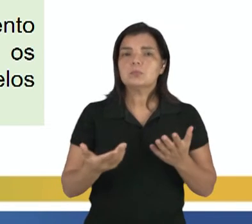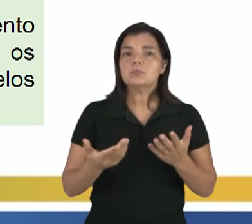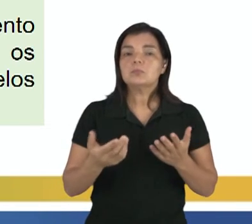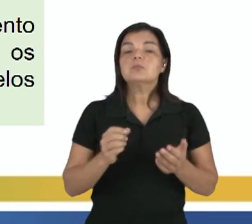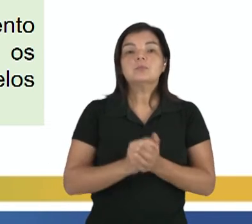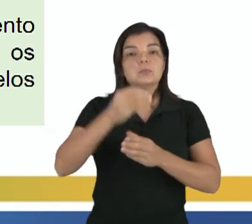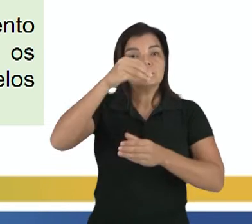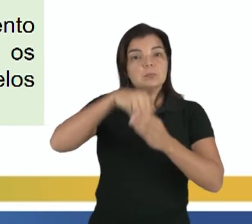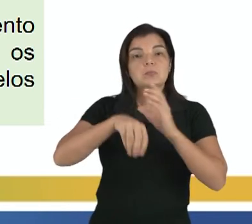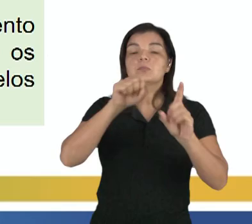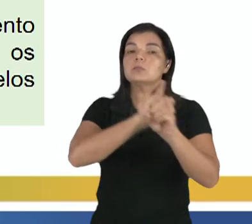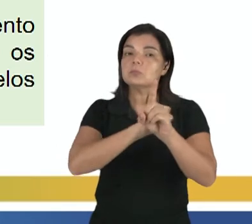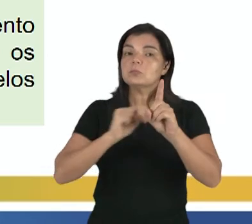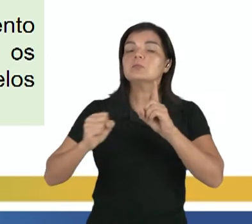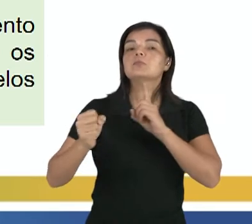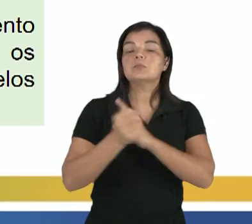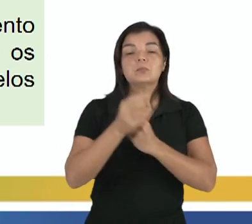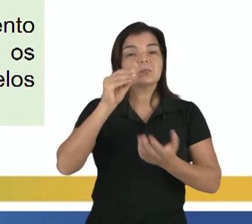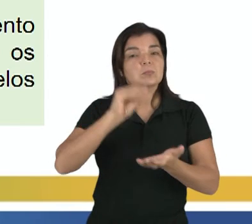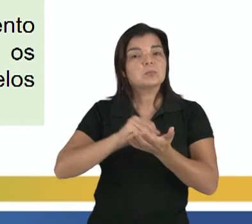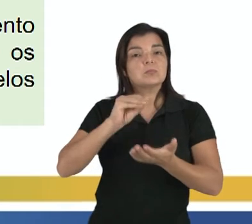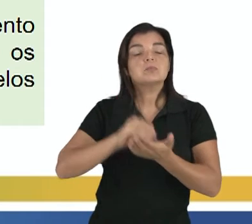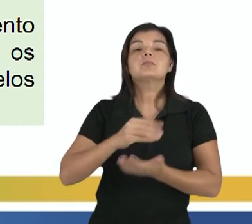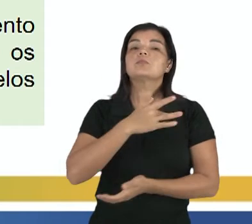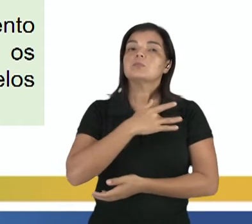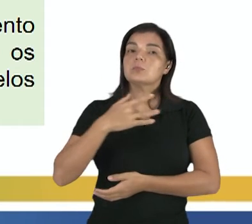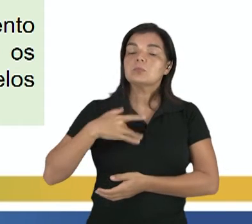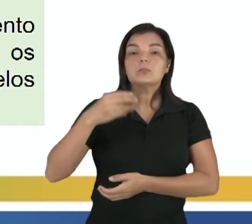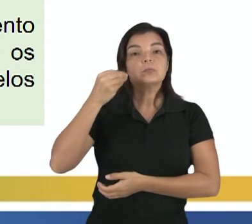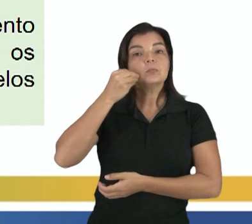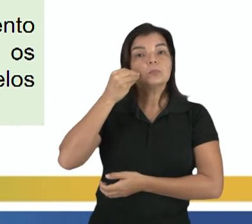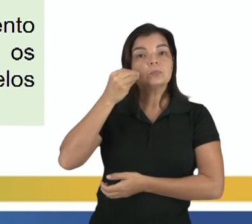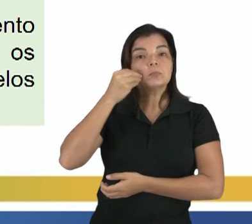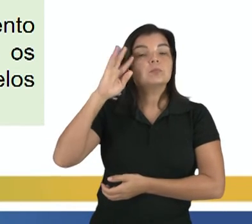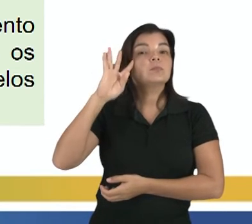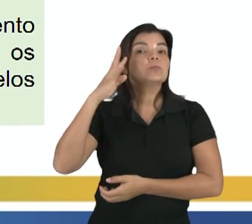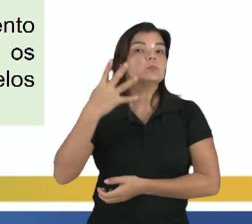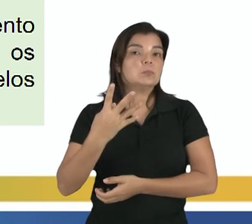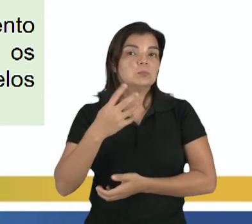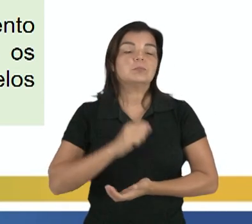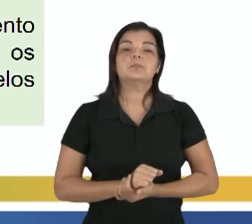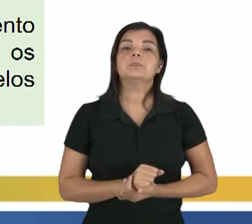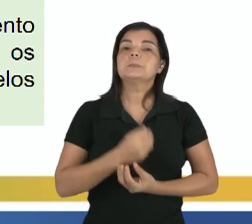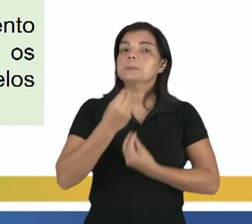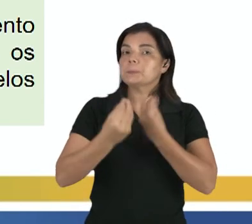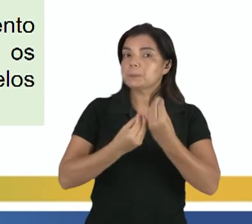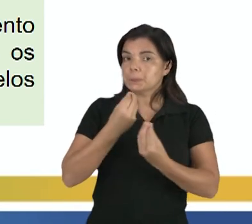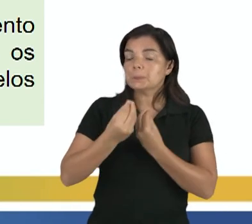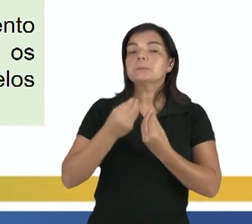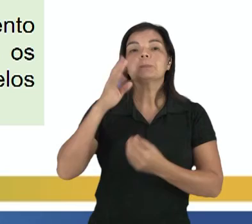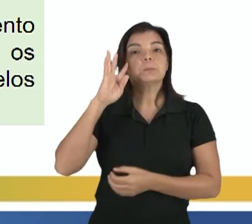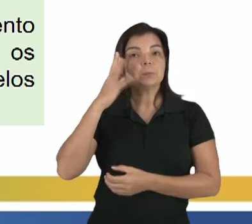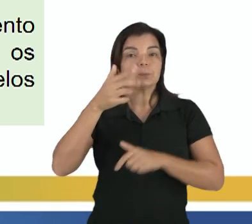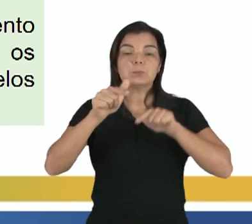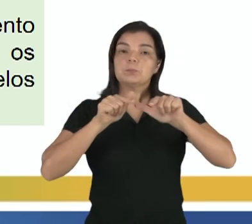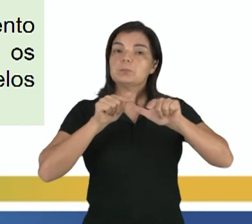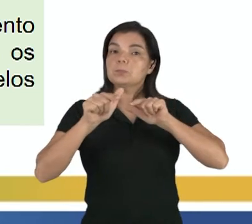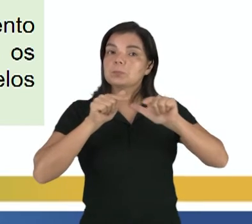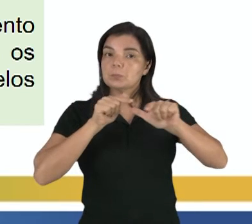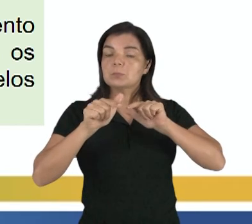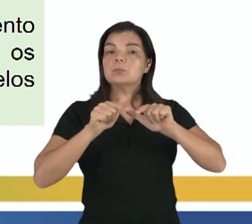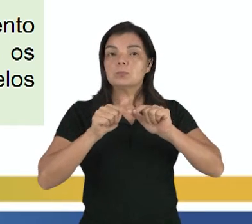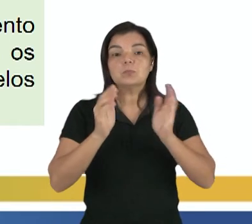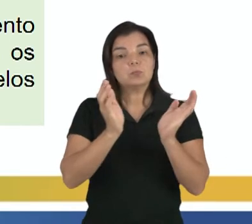que dentro da sociedade causa a ausência dessa saúde para tentar resolver. Como resultado desse trabalho,